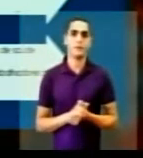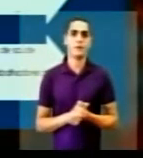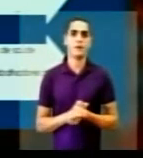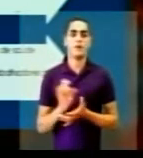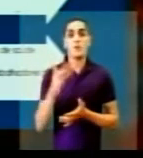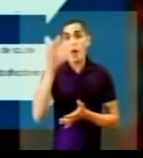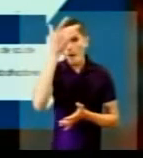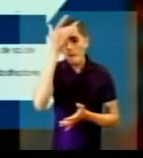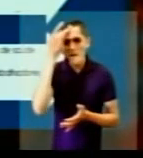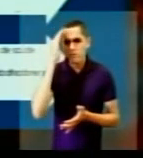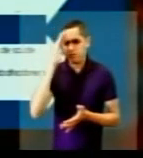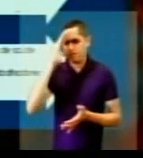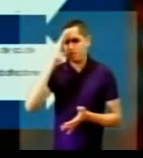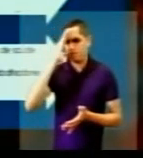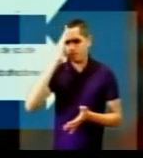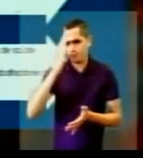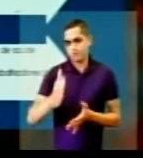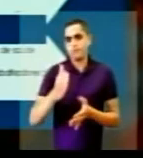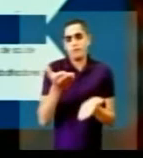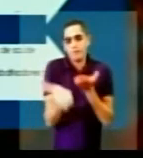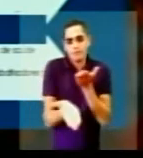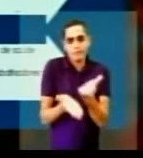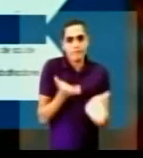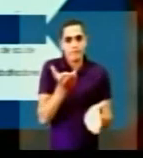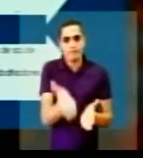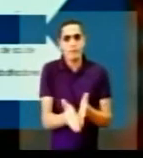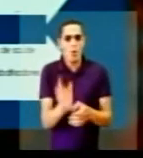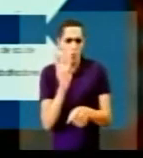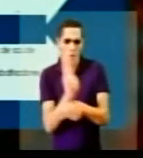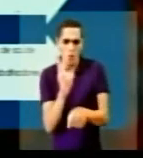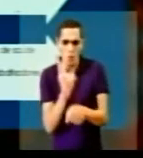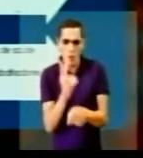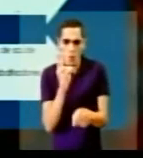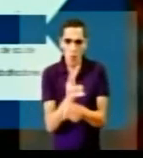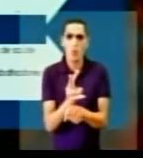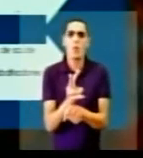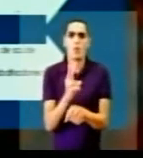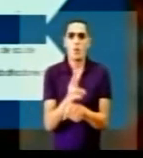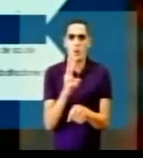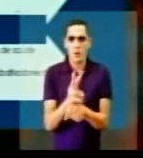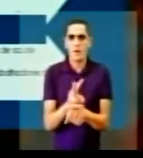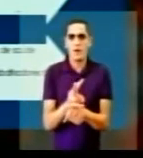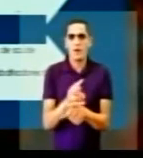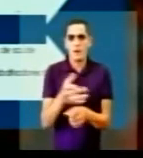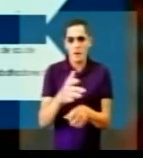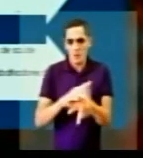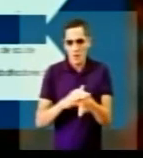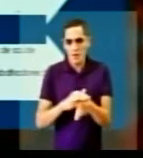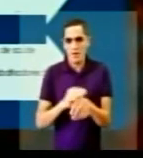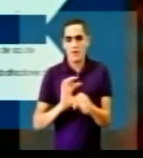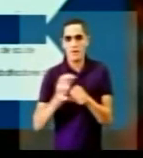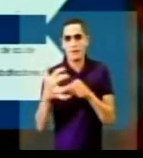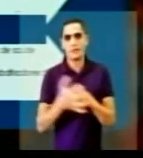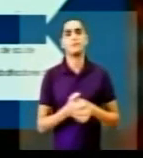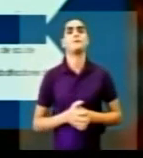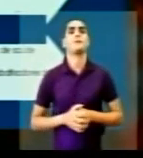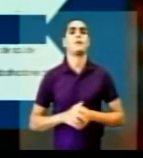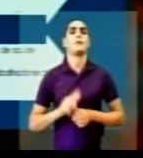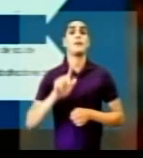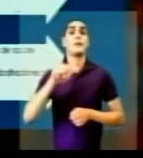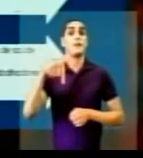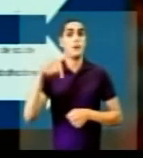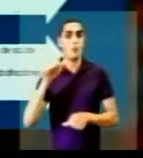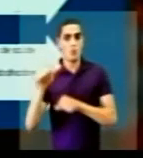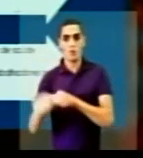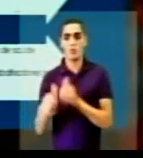tinham diretamente tratamento e diagnóstico com Covid. Passamos para a